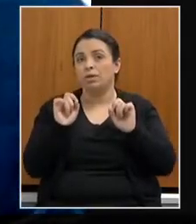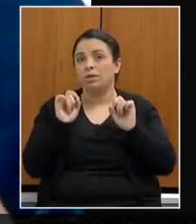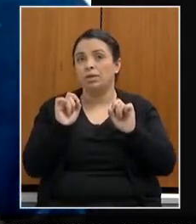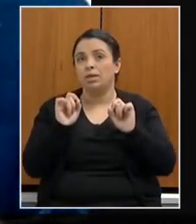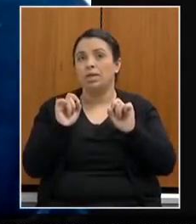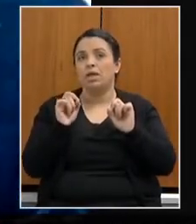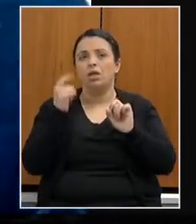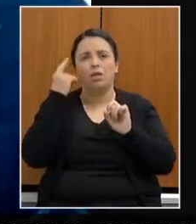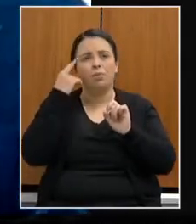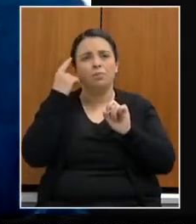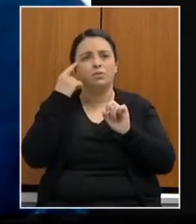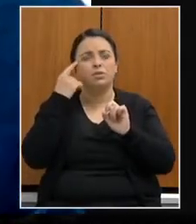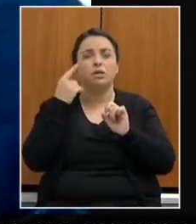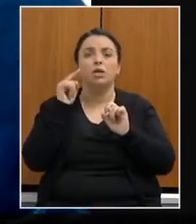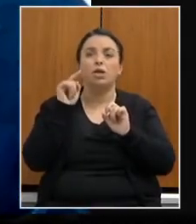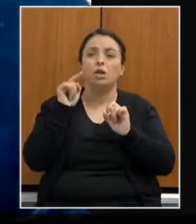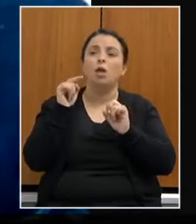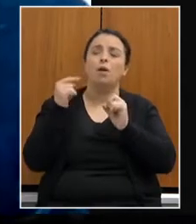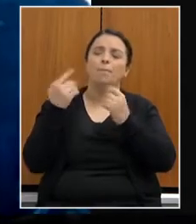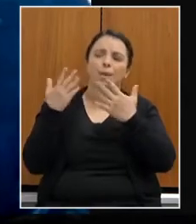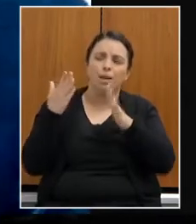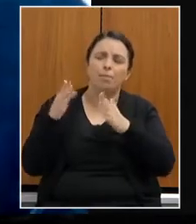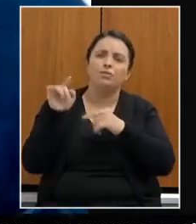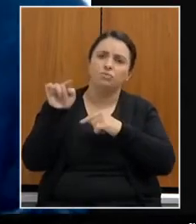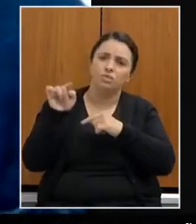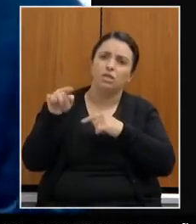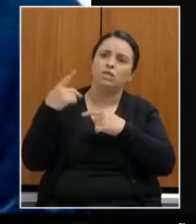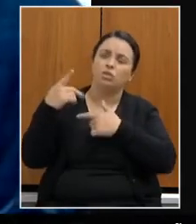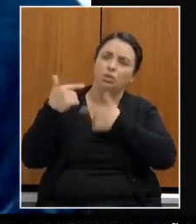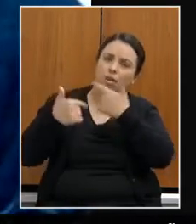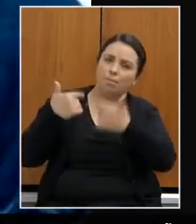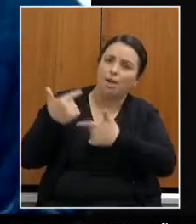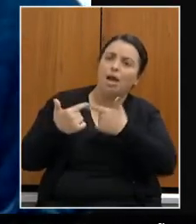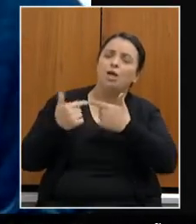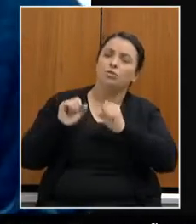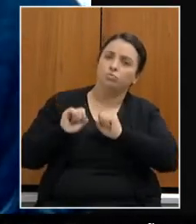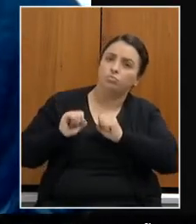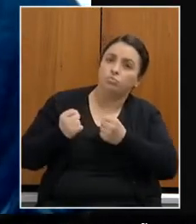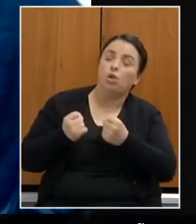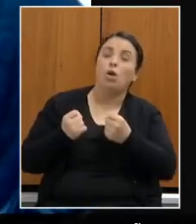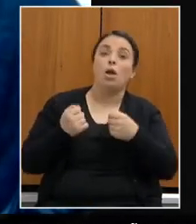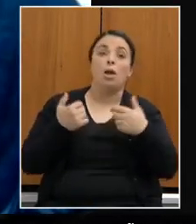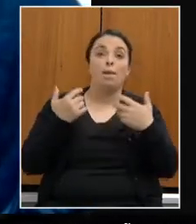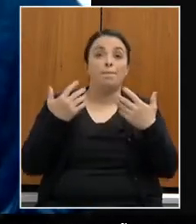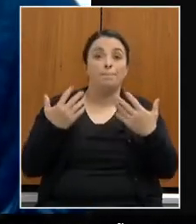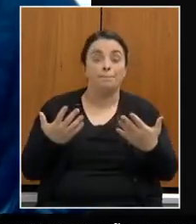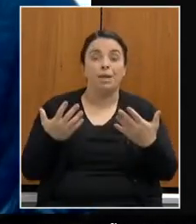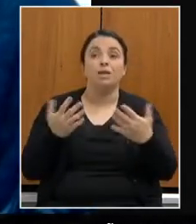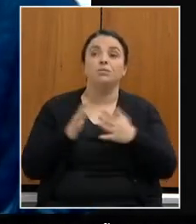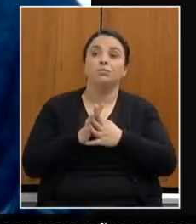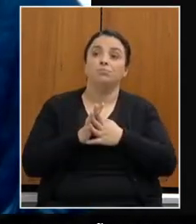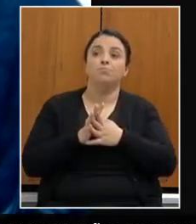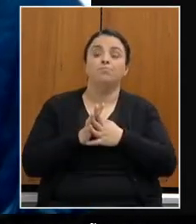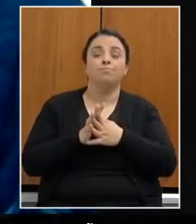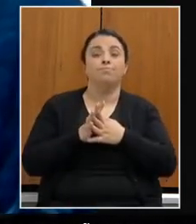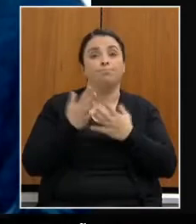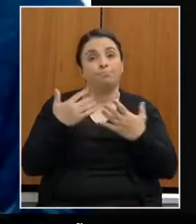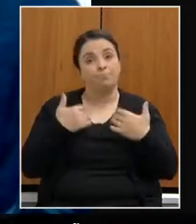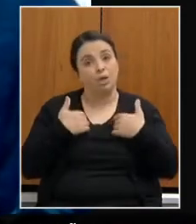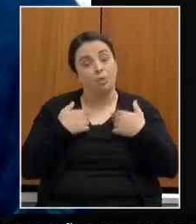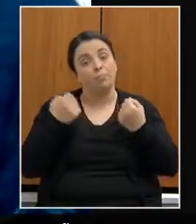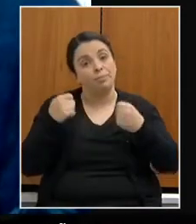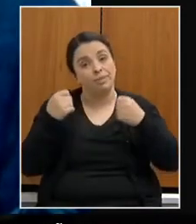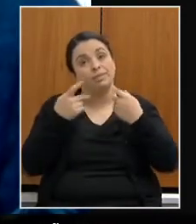parabenizando V. Exª pelo seu desempenho pela sua dedicação mas a sua permissão o senhor